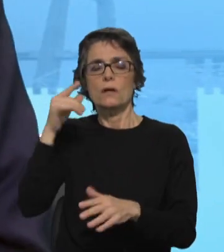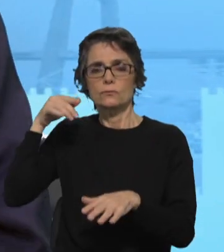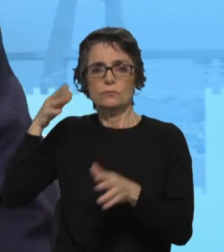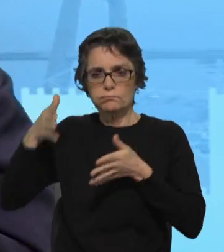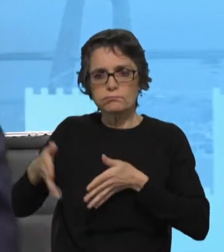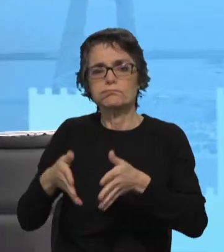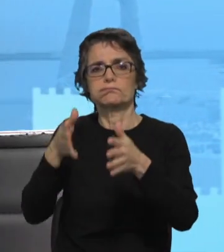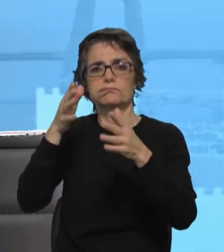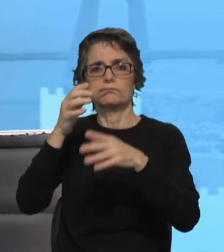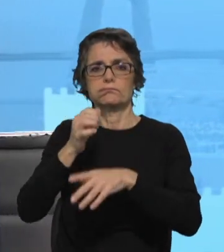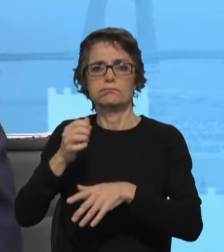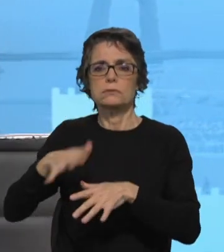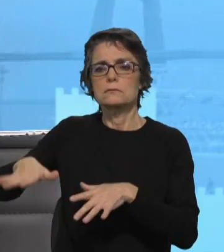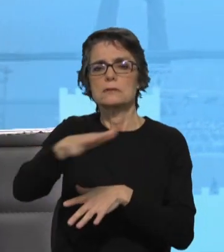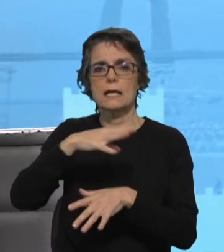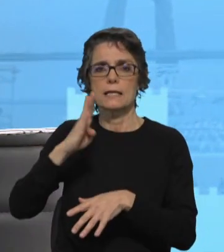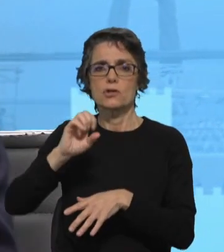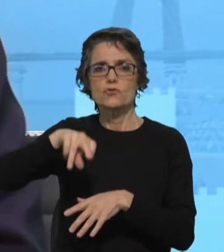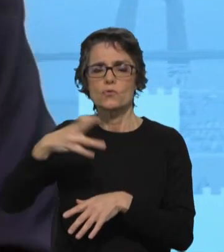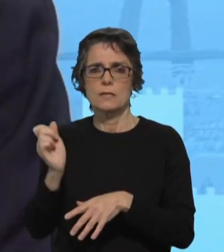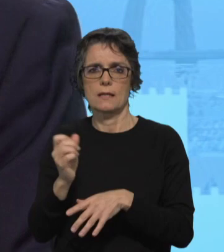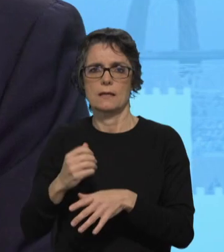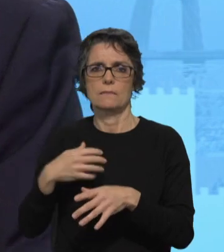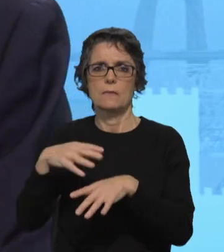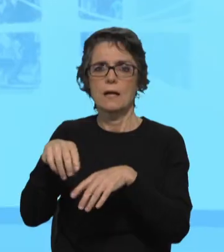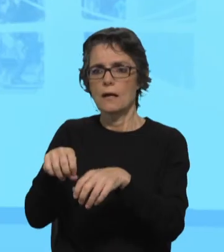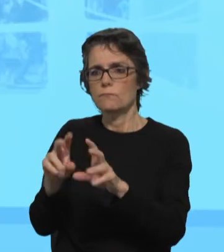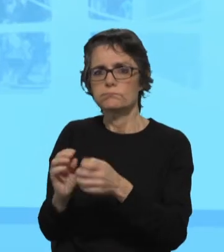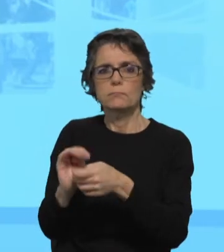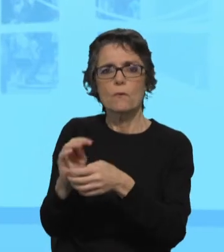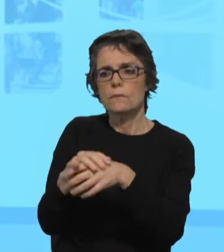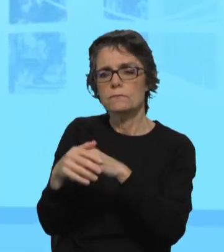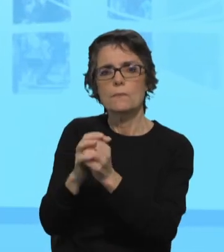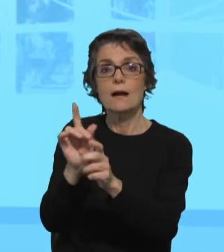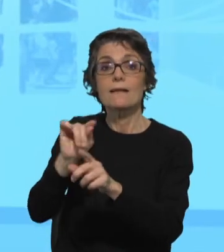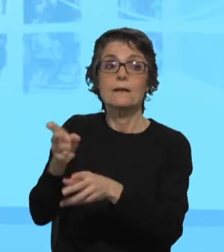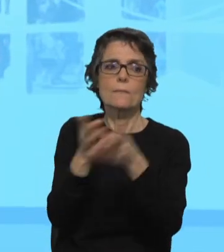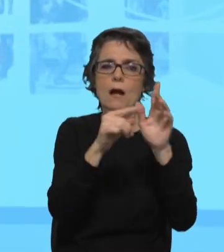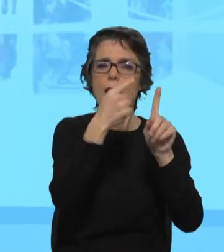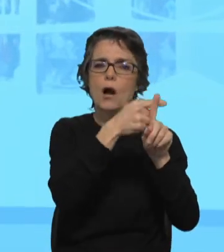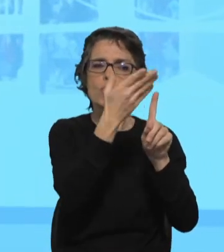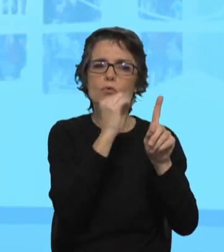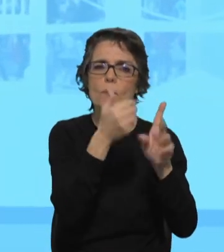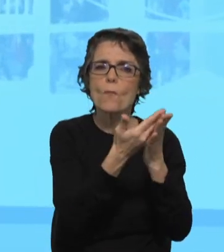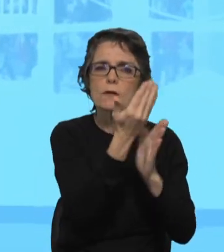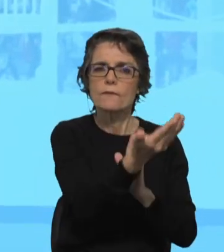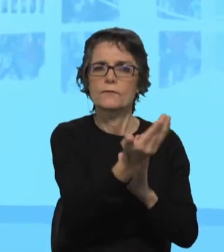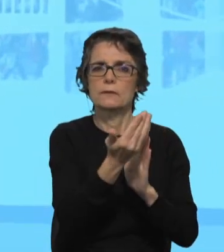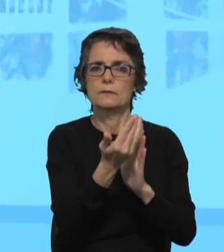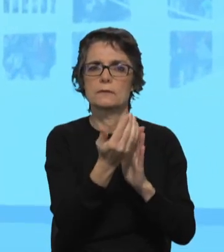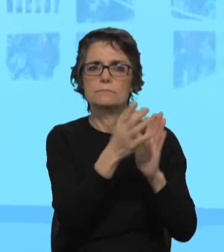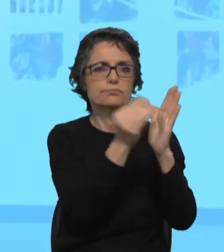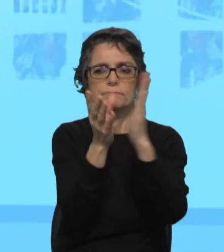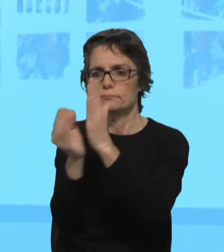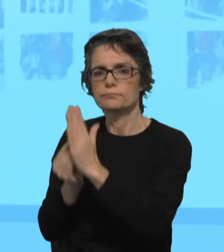ao lava-pés, à cruz e até depois, quando nas aparições do ressuscitado. Vamos à Sexta-feira Santa, onde